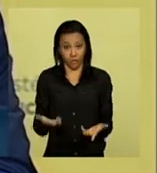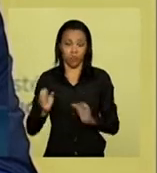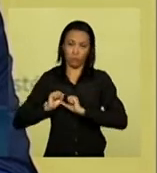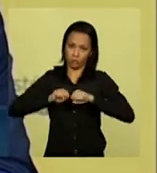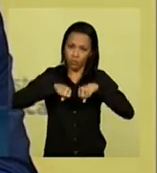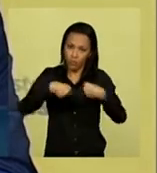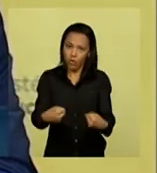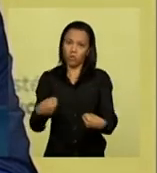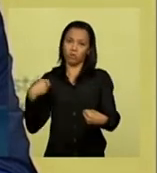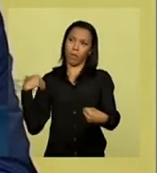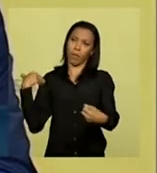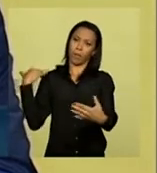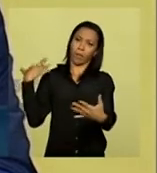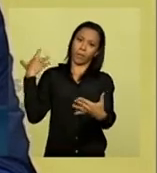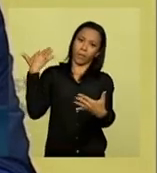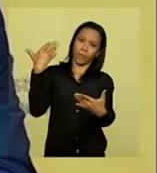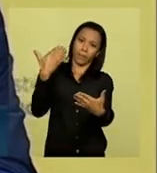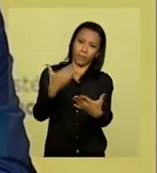esforço